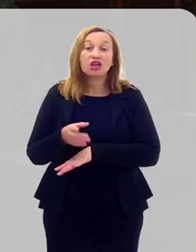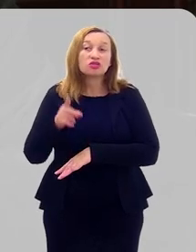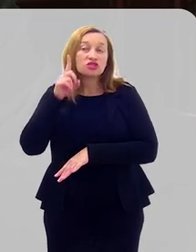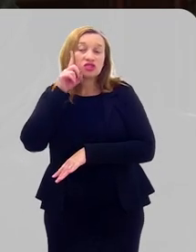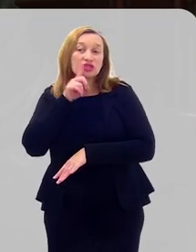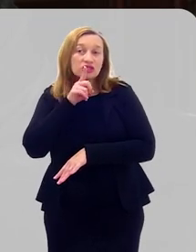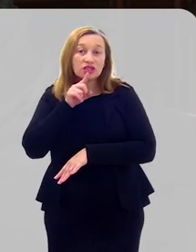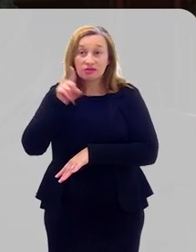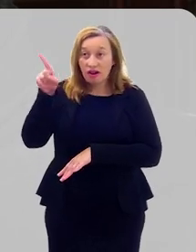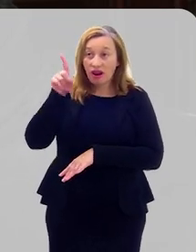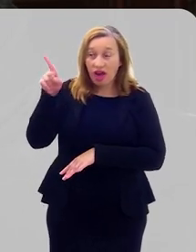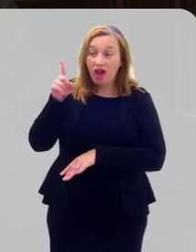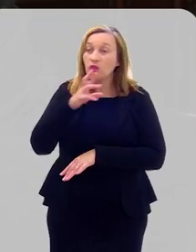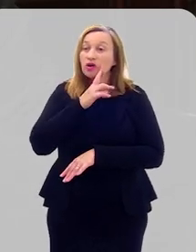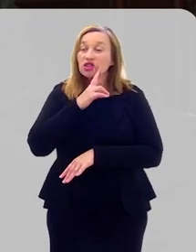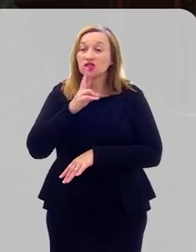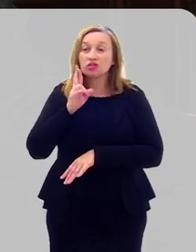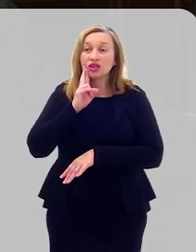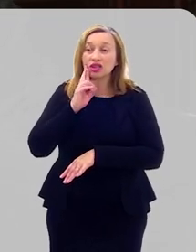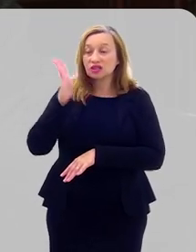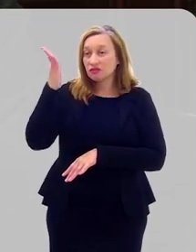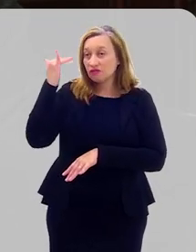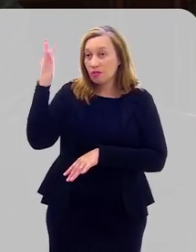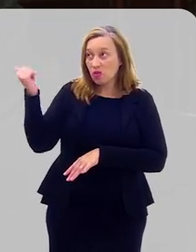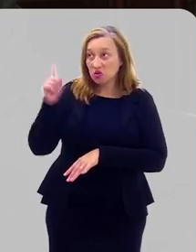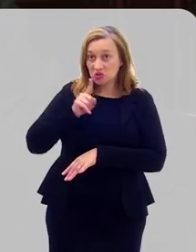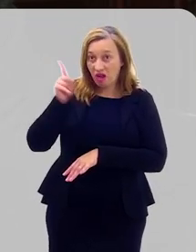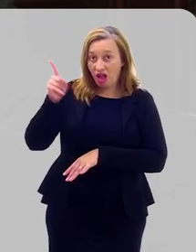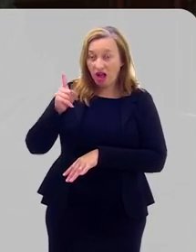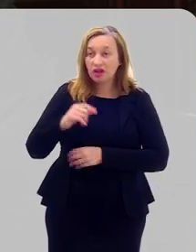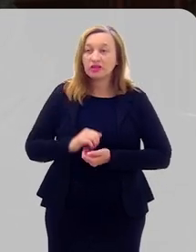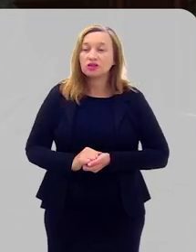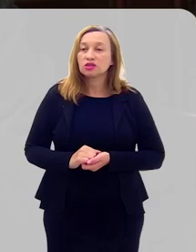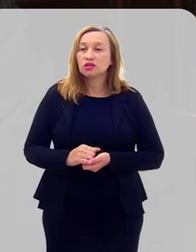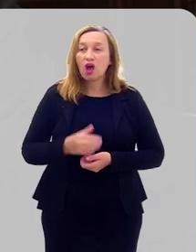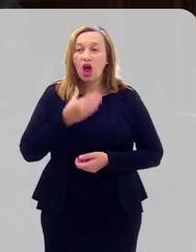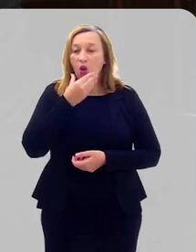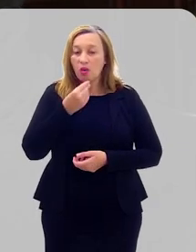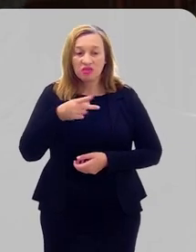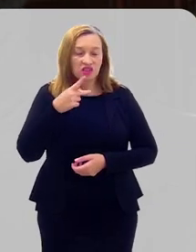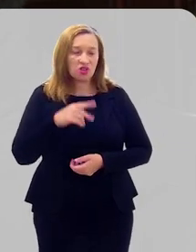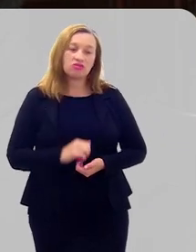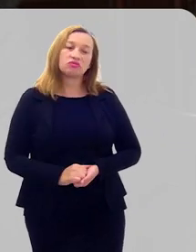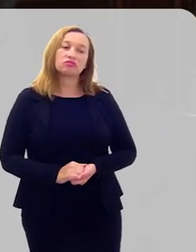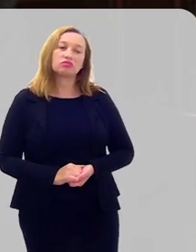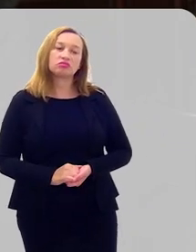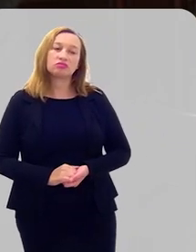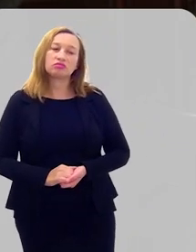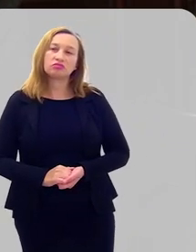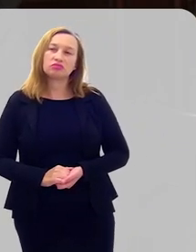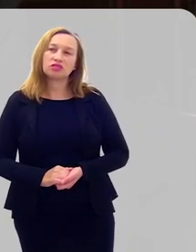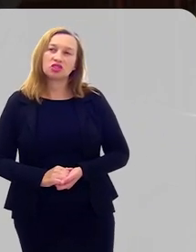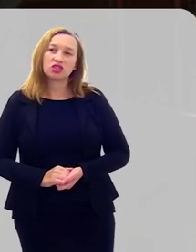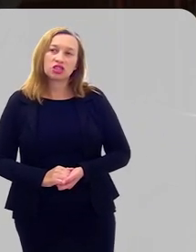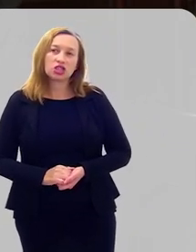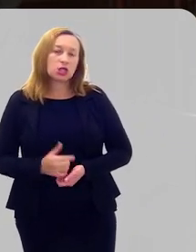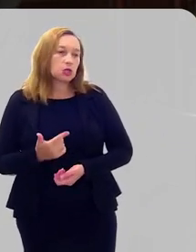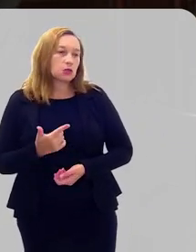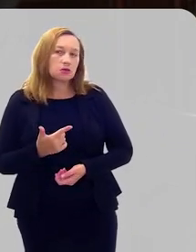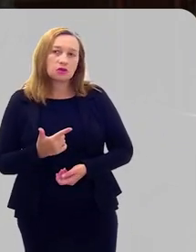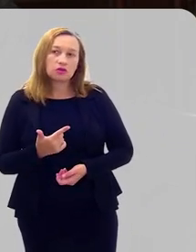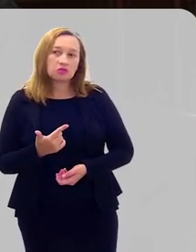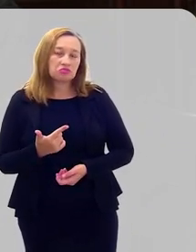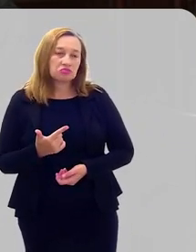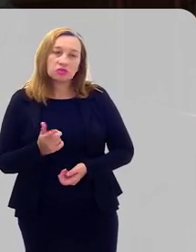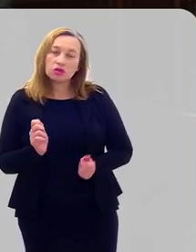na Broom Street com a West Broad, num restaurante chamado Amazonas Bar. Uau! Aí o cara virou para mim e falou assim, pô, cara, aqui